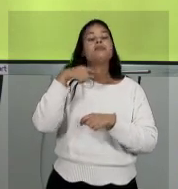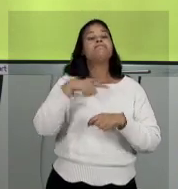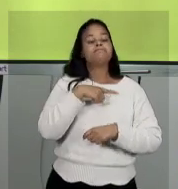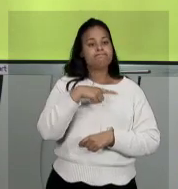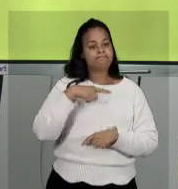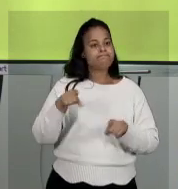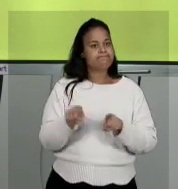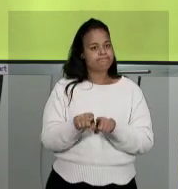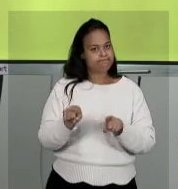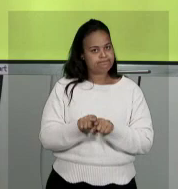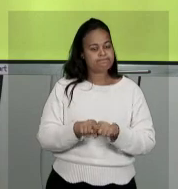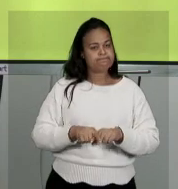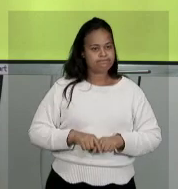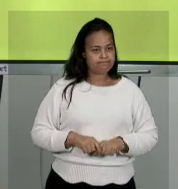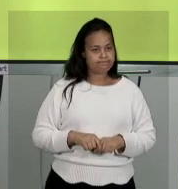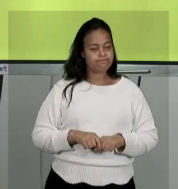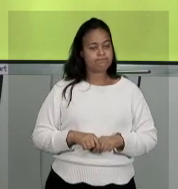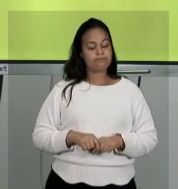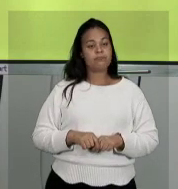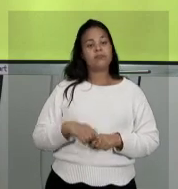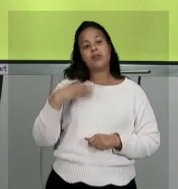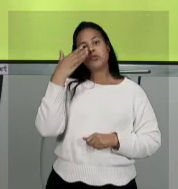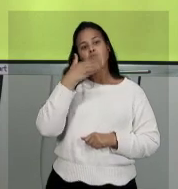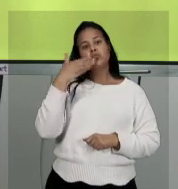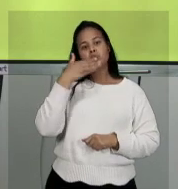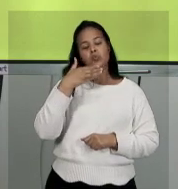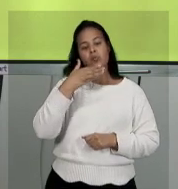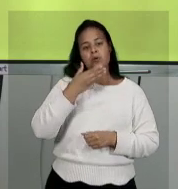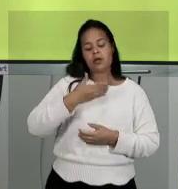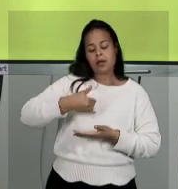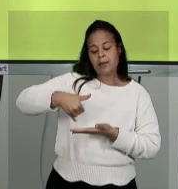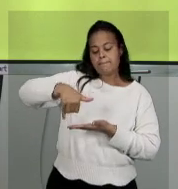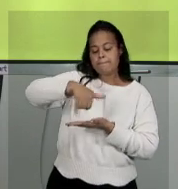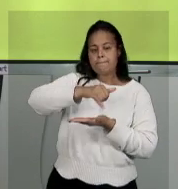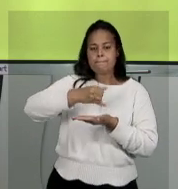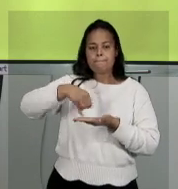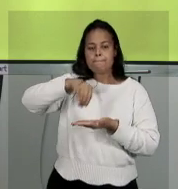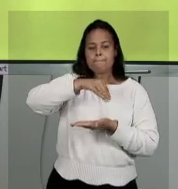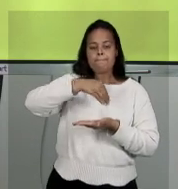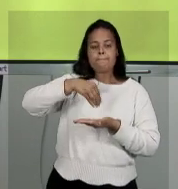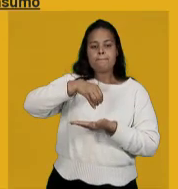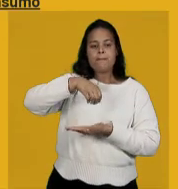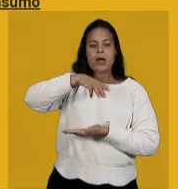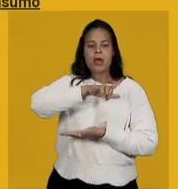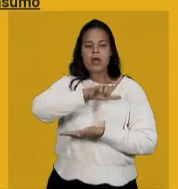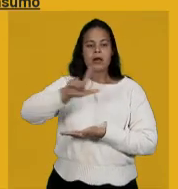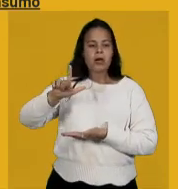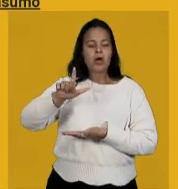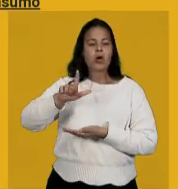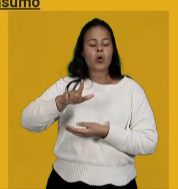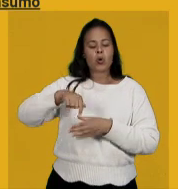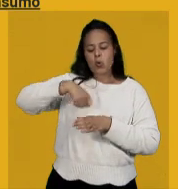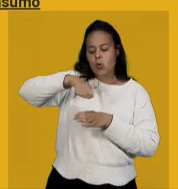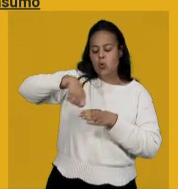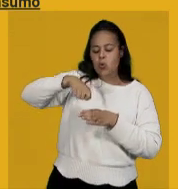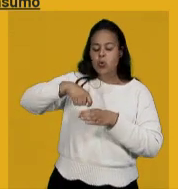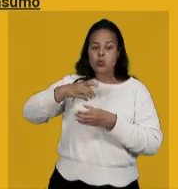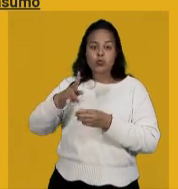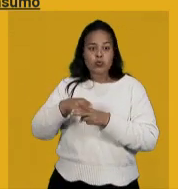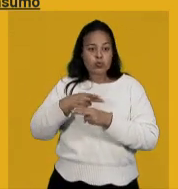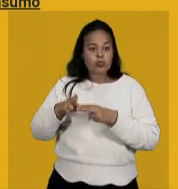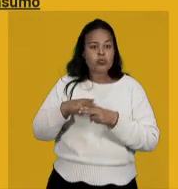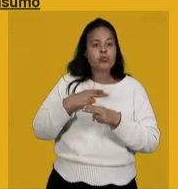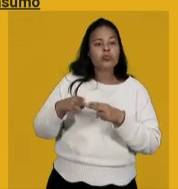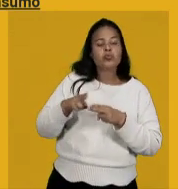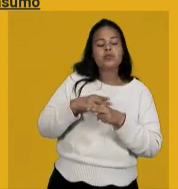e doces. Açúcar, mel, doces e produtos açucarados, como achocolatados, por exemplo, são carboidratos simples, não